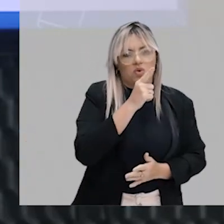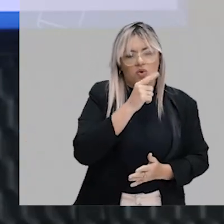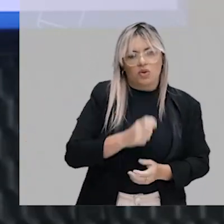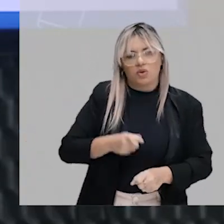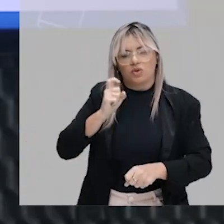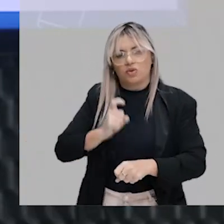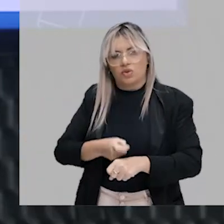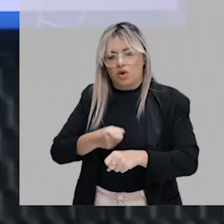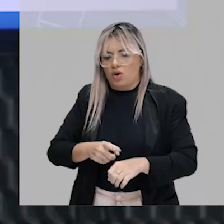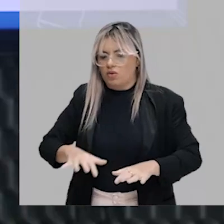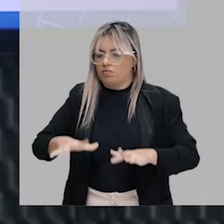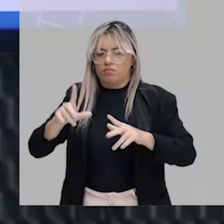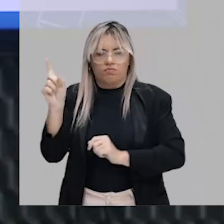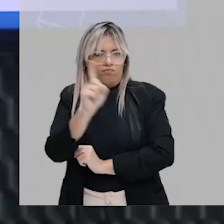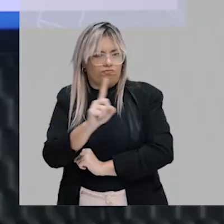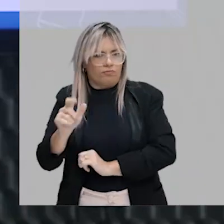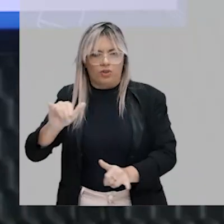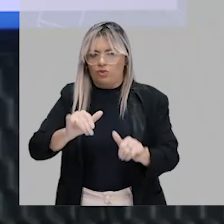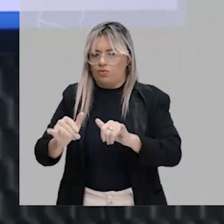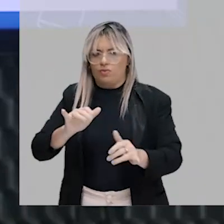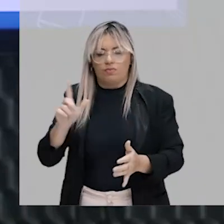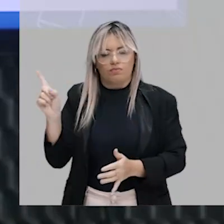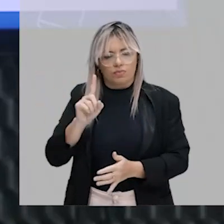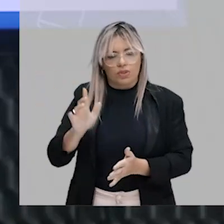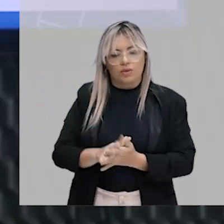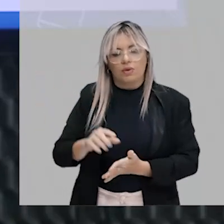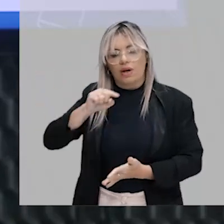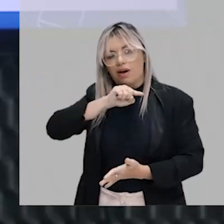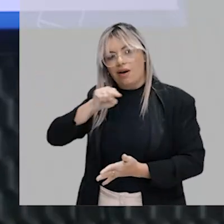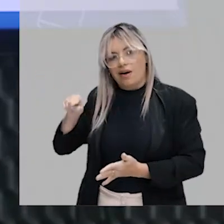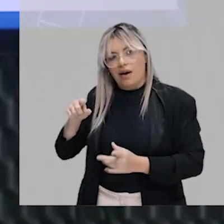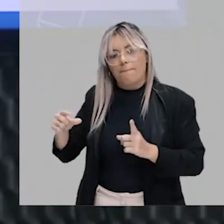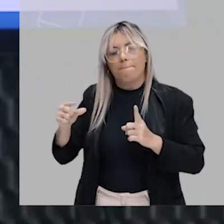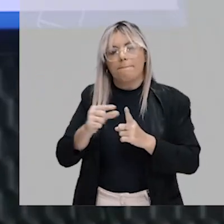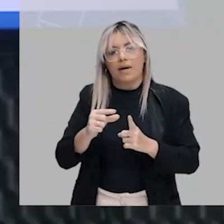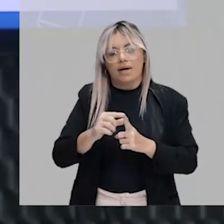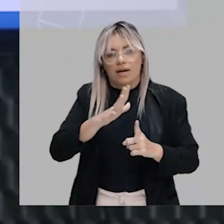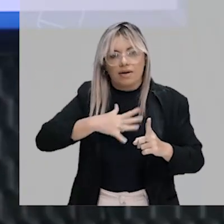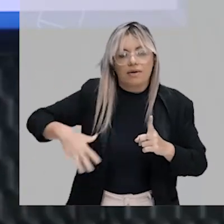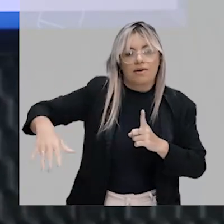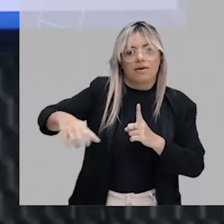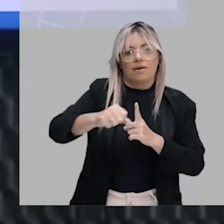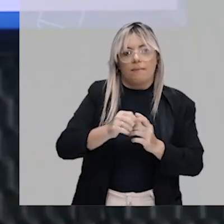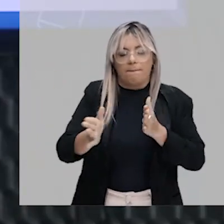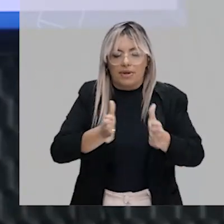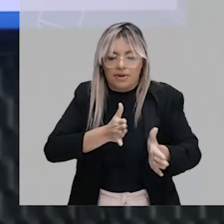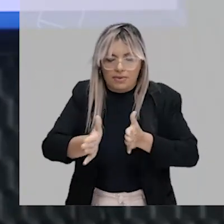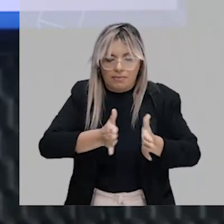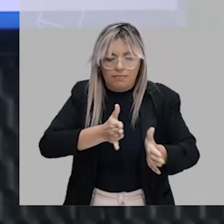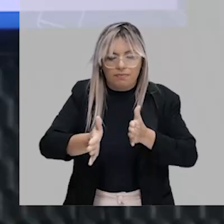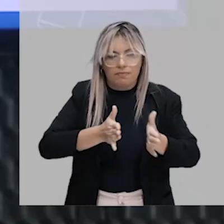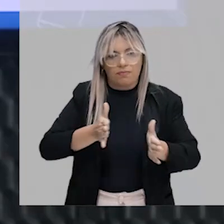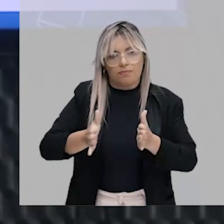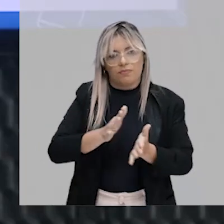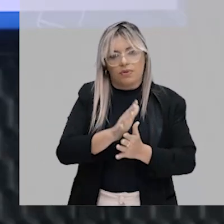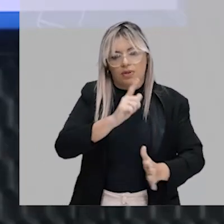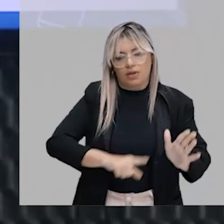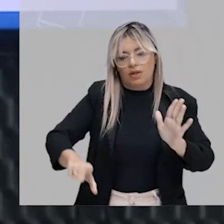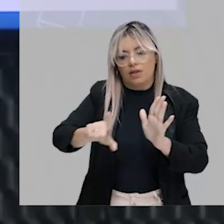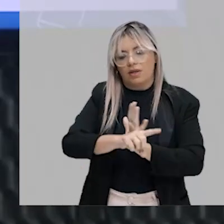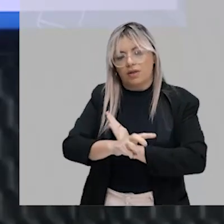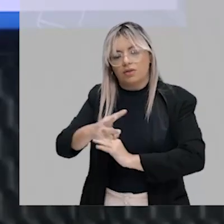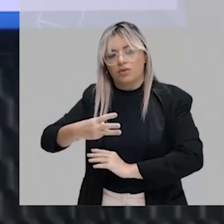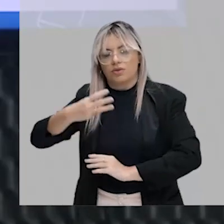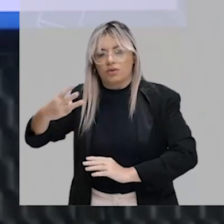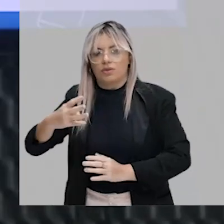é. Aqui estado significa período, é sinônimo de período. Então olha só, a lei dos 3